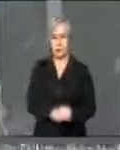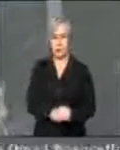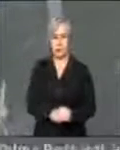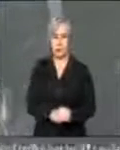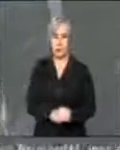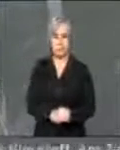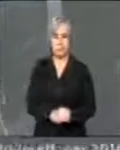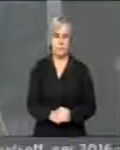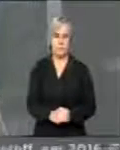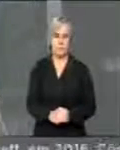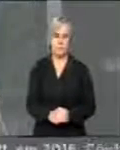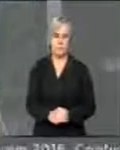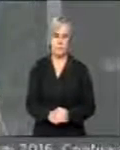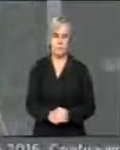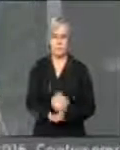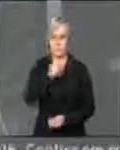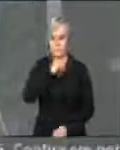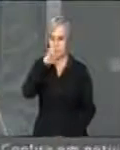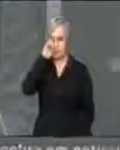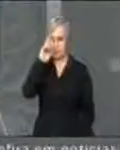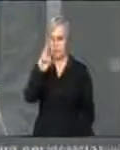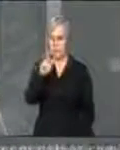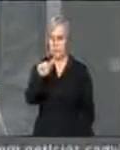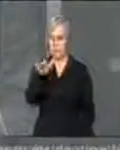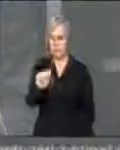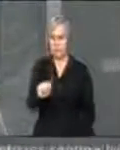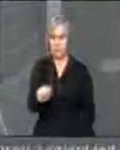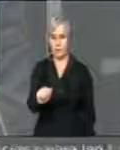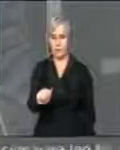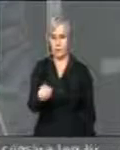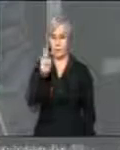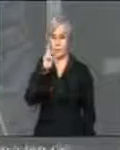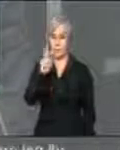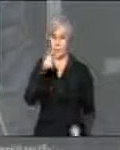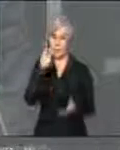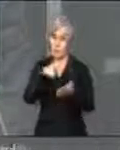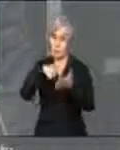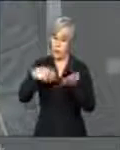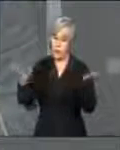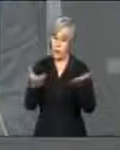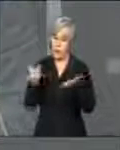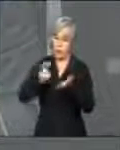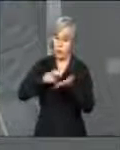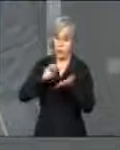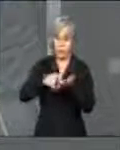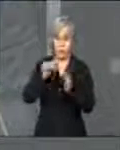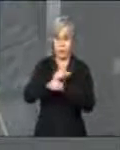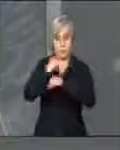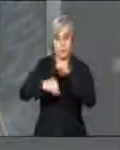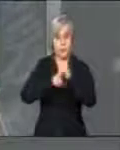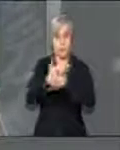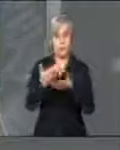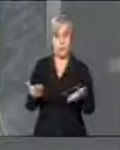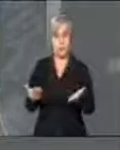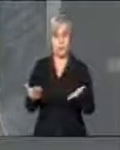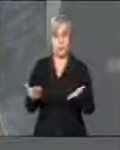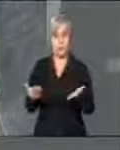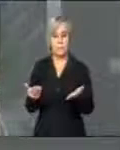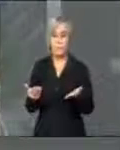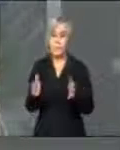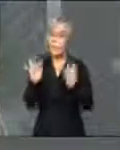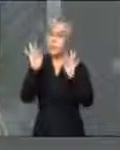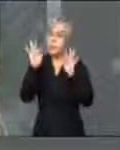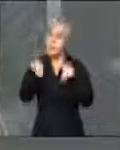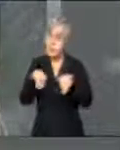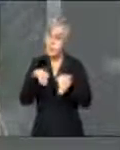gosto de tratar como ex-presidente, é o senhor Luiz Inácio Lula da Silva. Fez um pronunciamento hoje, pela manhã na internet, e no